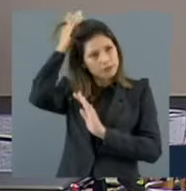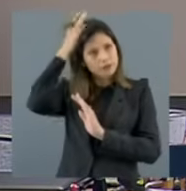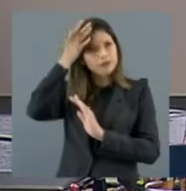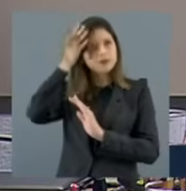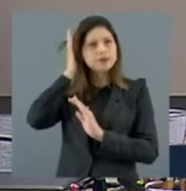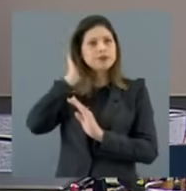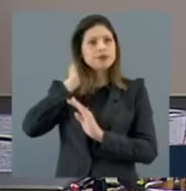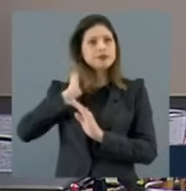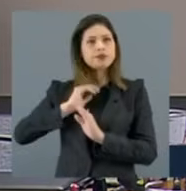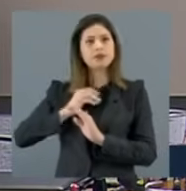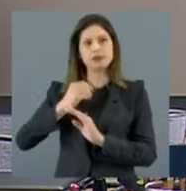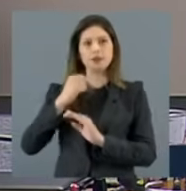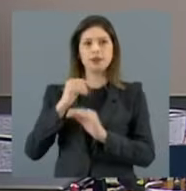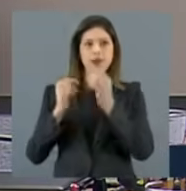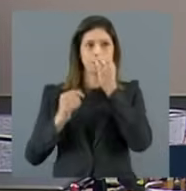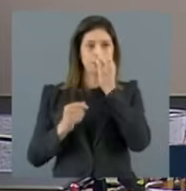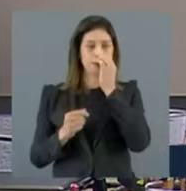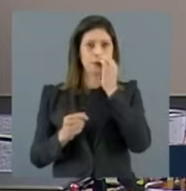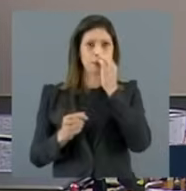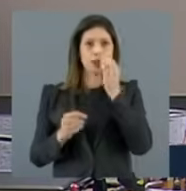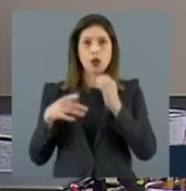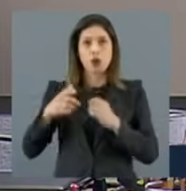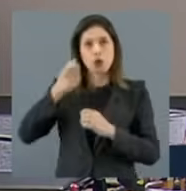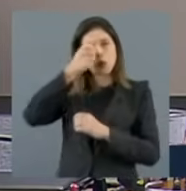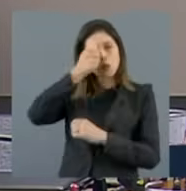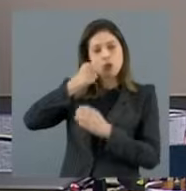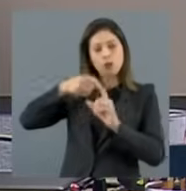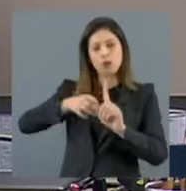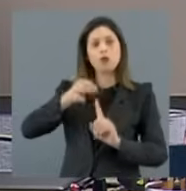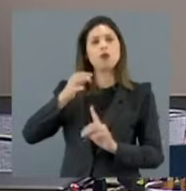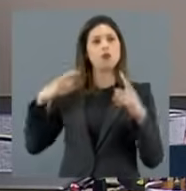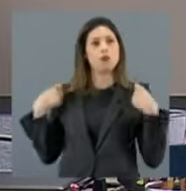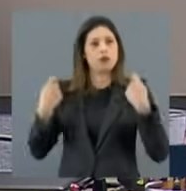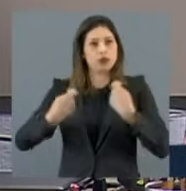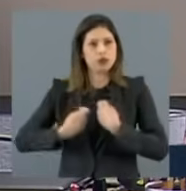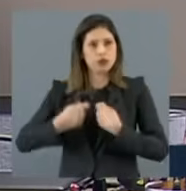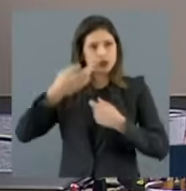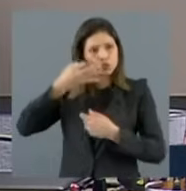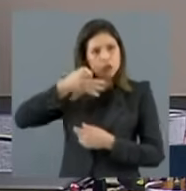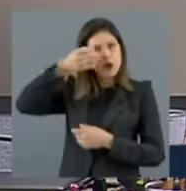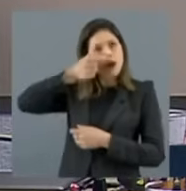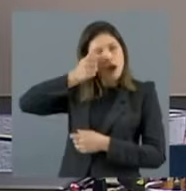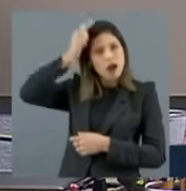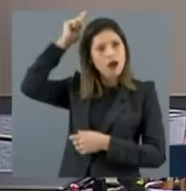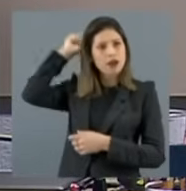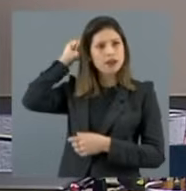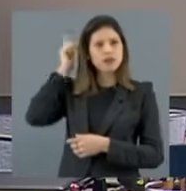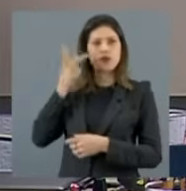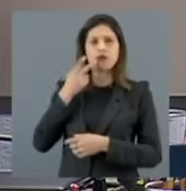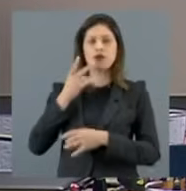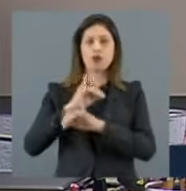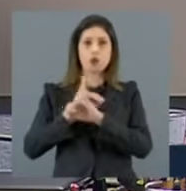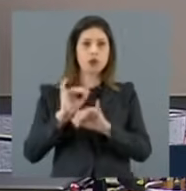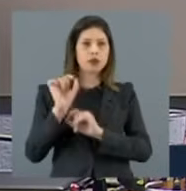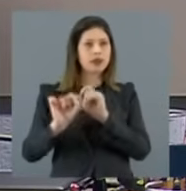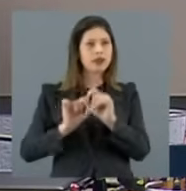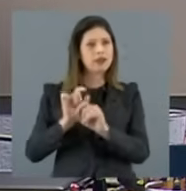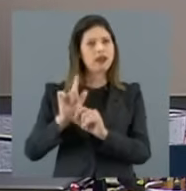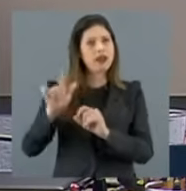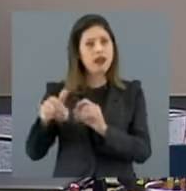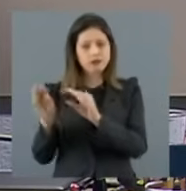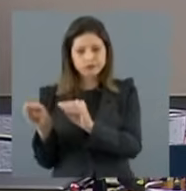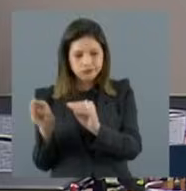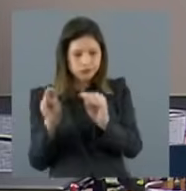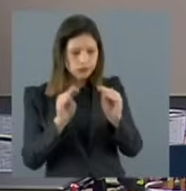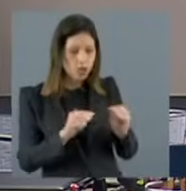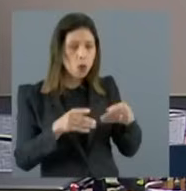pronunciamento, alienígenas, são conceitos alienígenas, trazidos do complexo industrial da censura americano para o